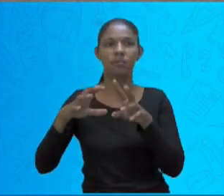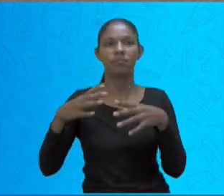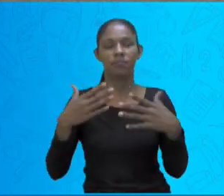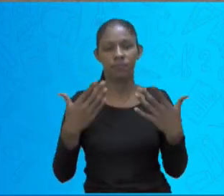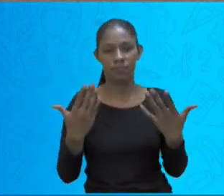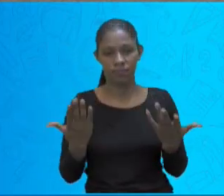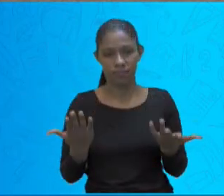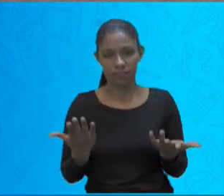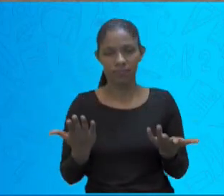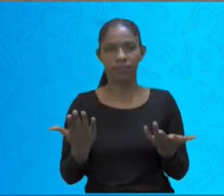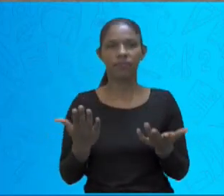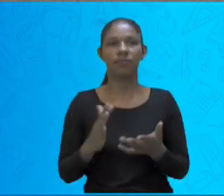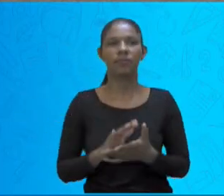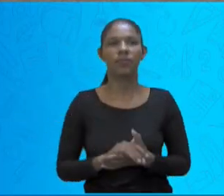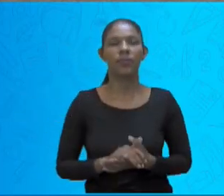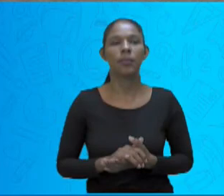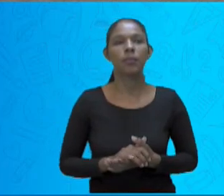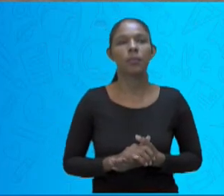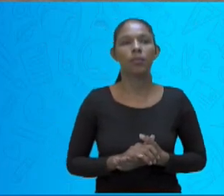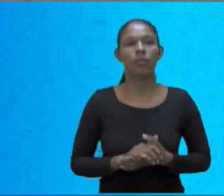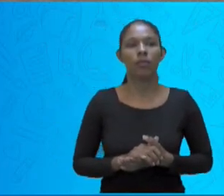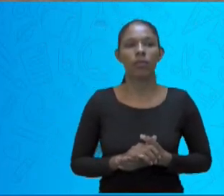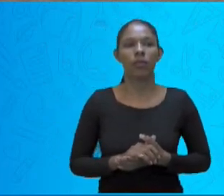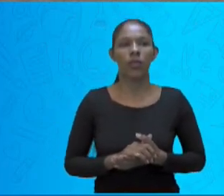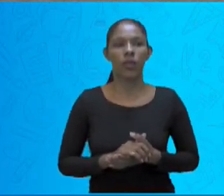vezes raiz quarta de 5.